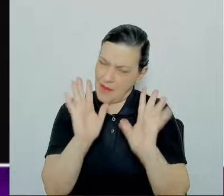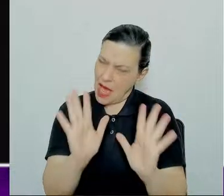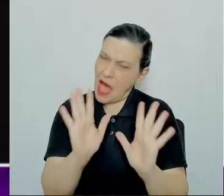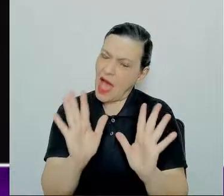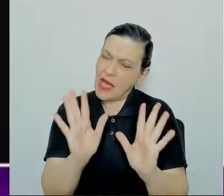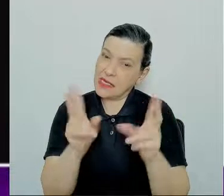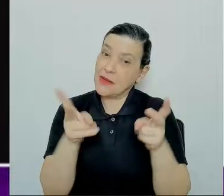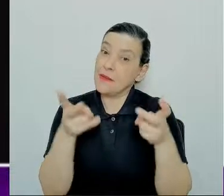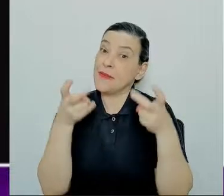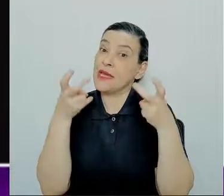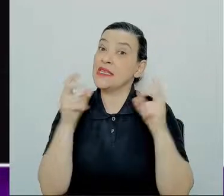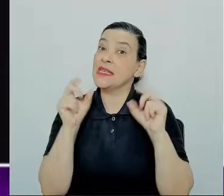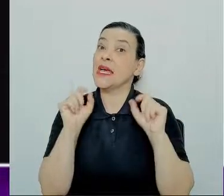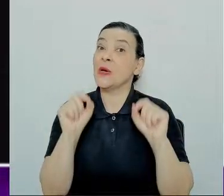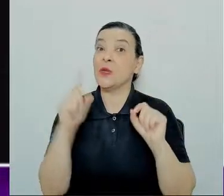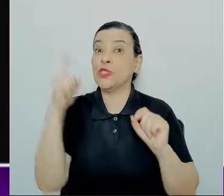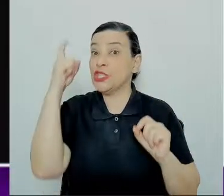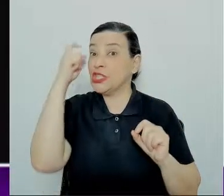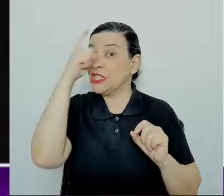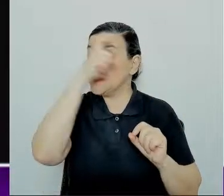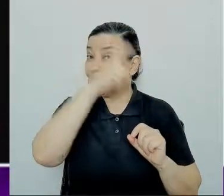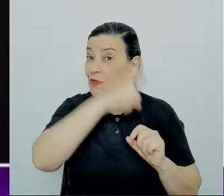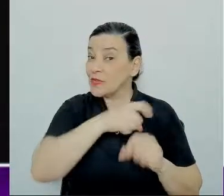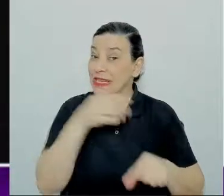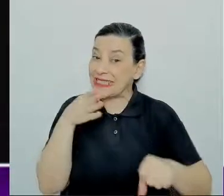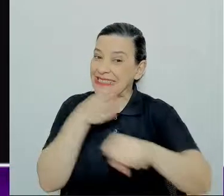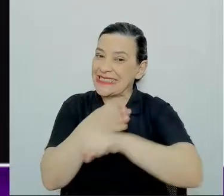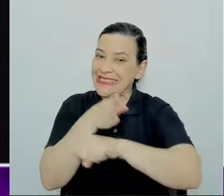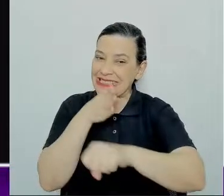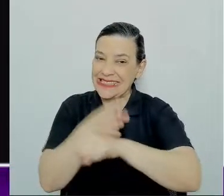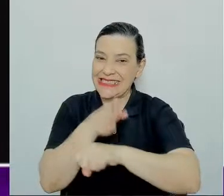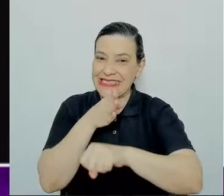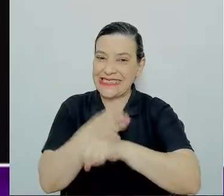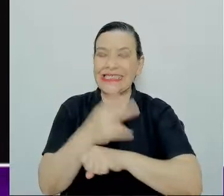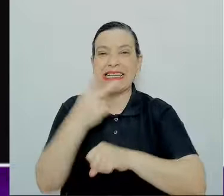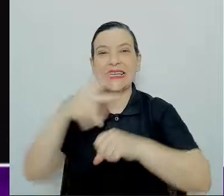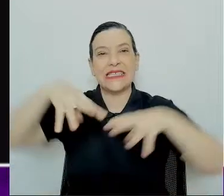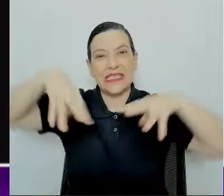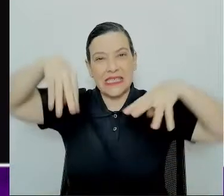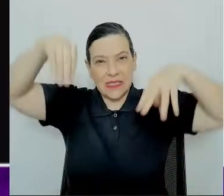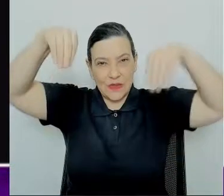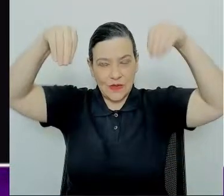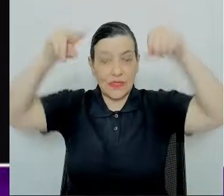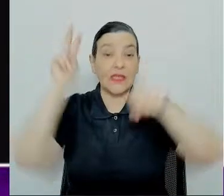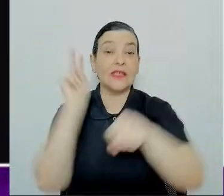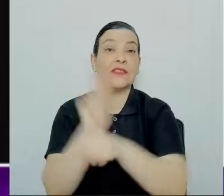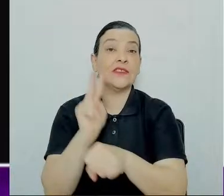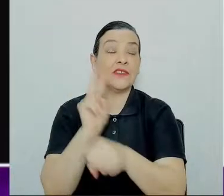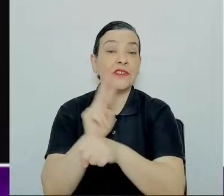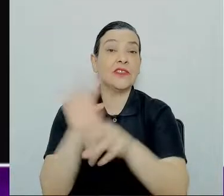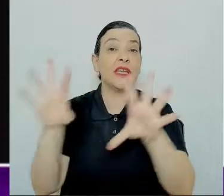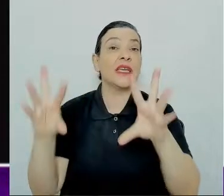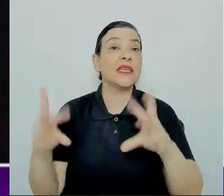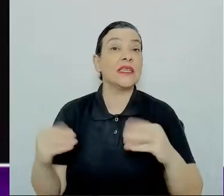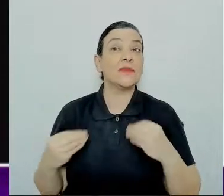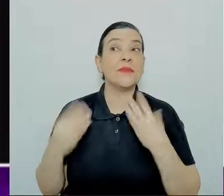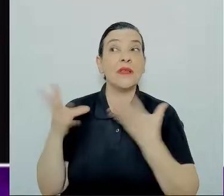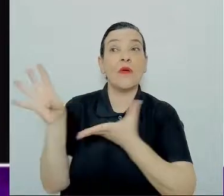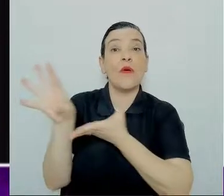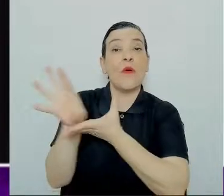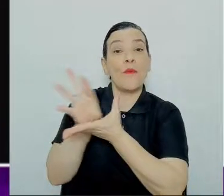subimos o nível de dificuldade. Essa defesa em castelo, ela inspirou o que a gente chama de defesa